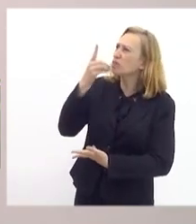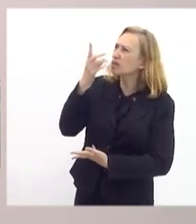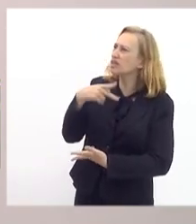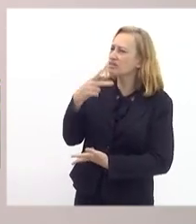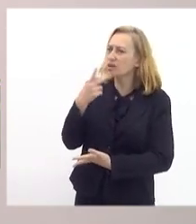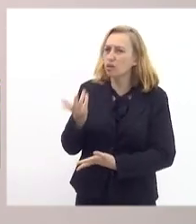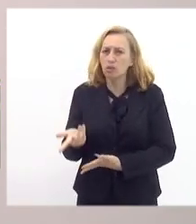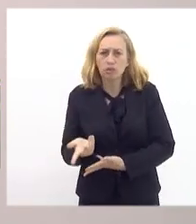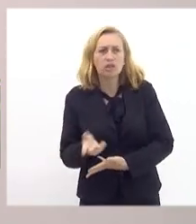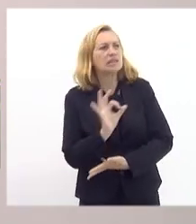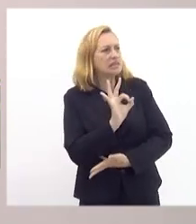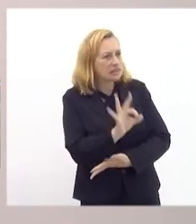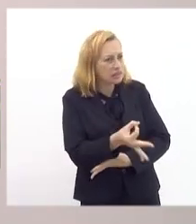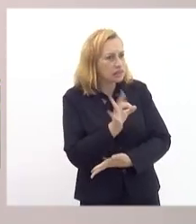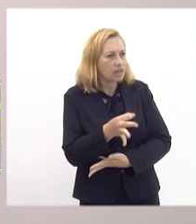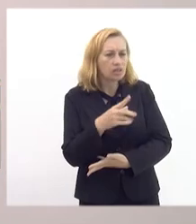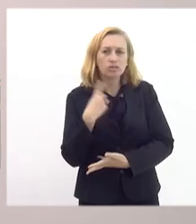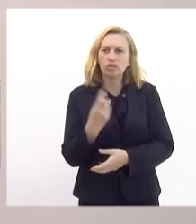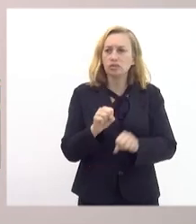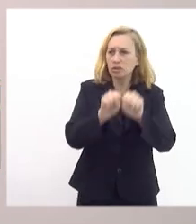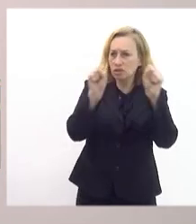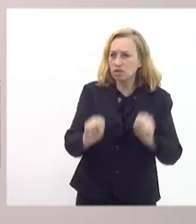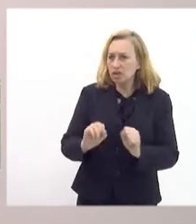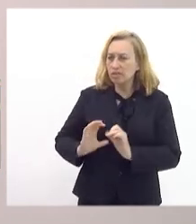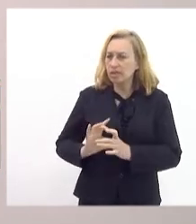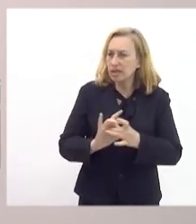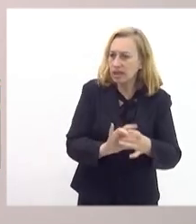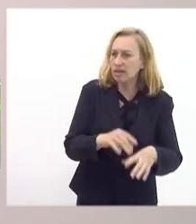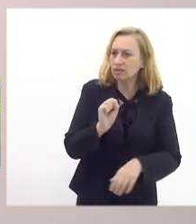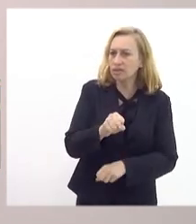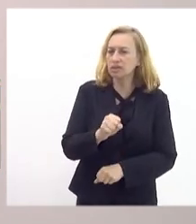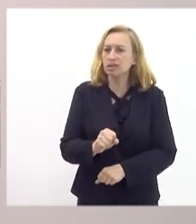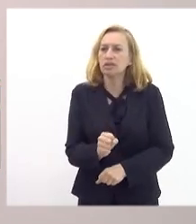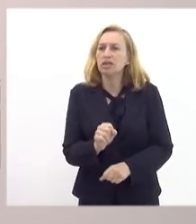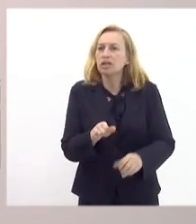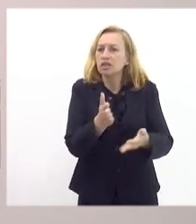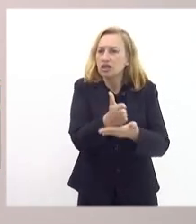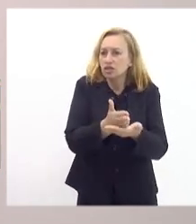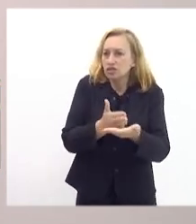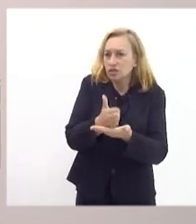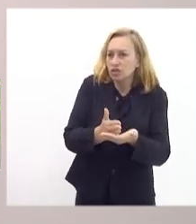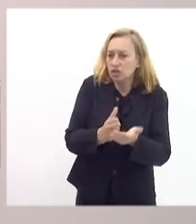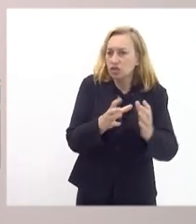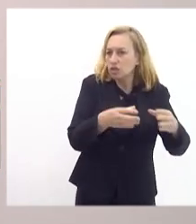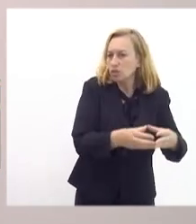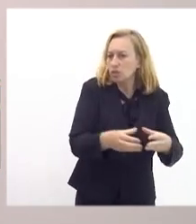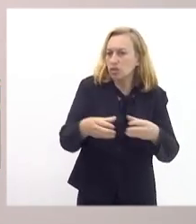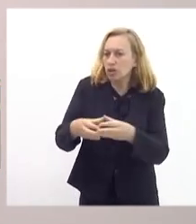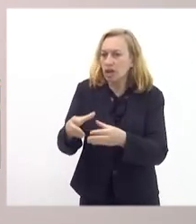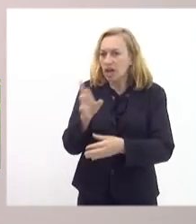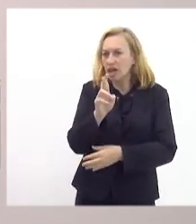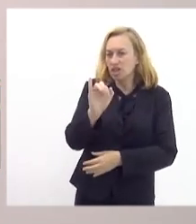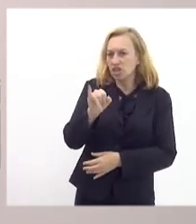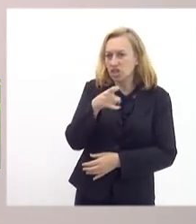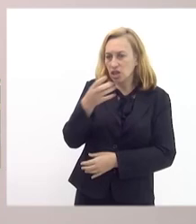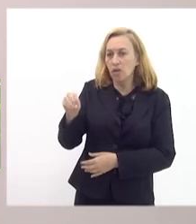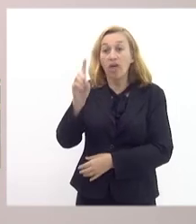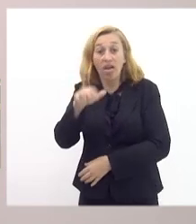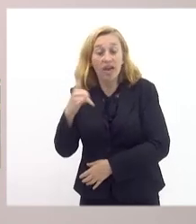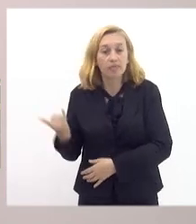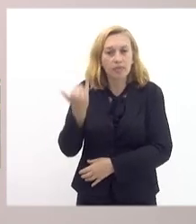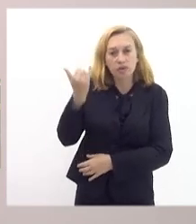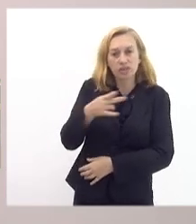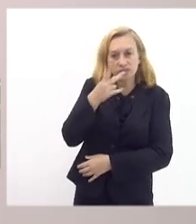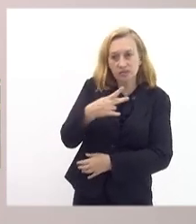que comentou de fato nosso sistema interligado são dividida em regiões então é importante a gente vê que